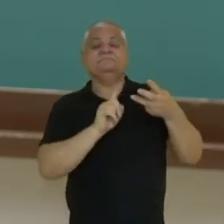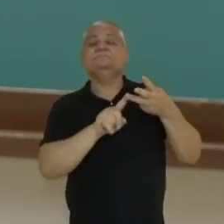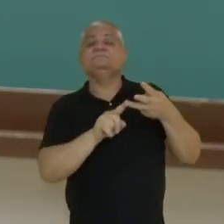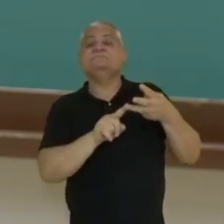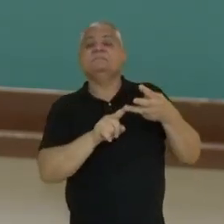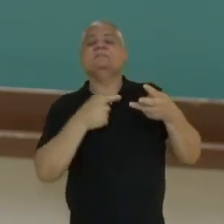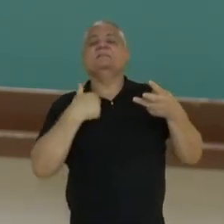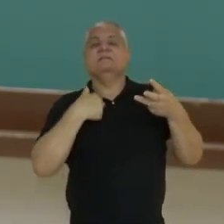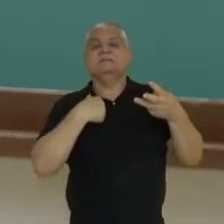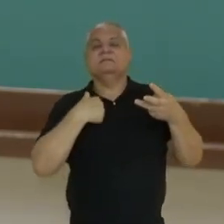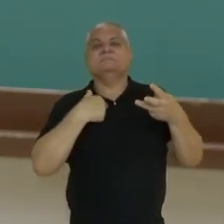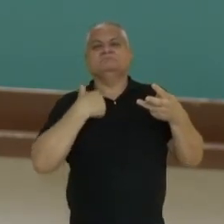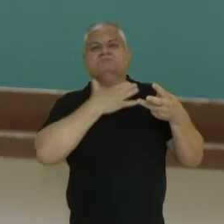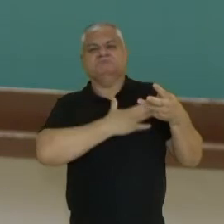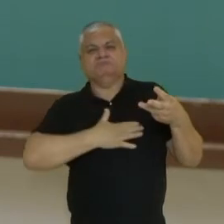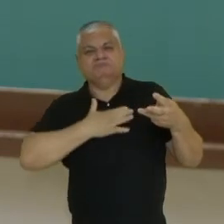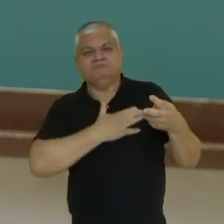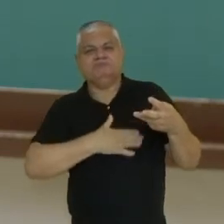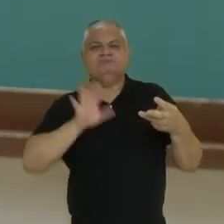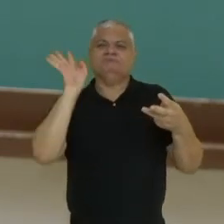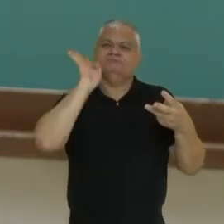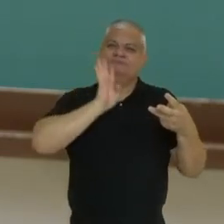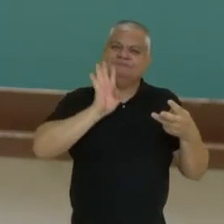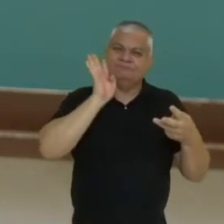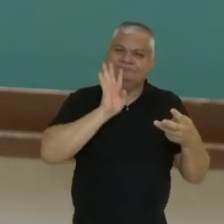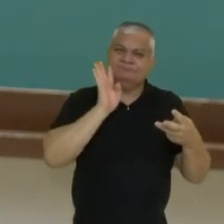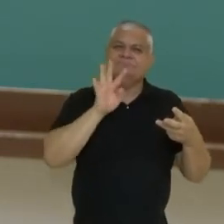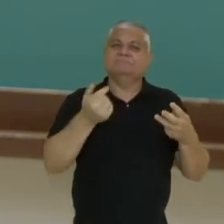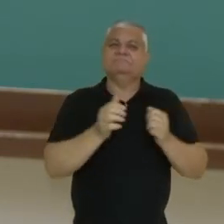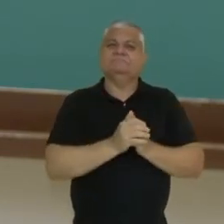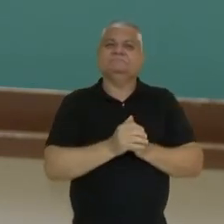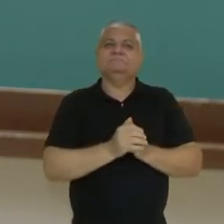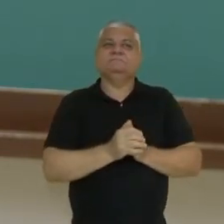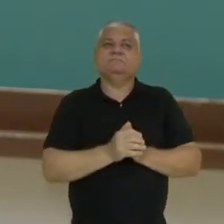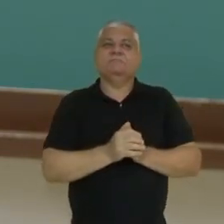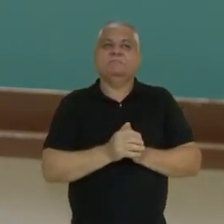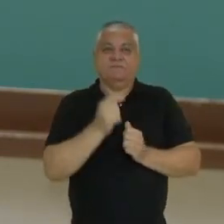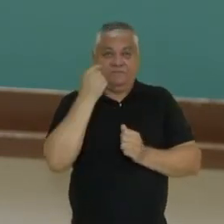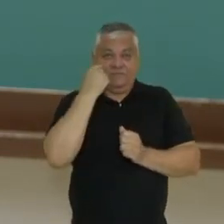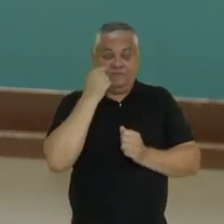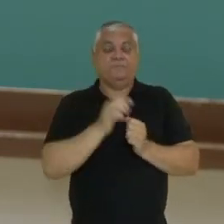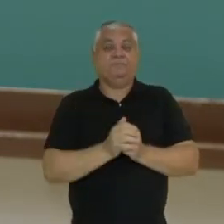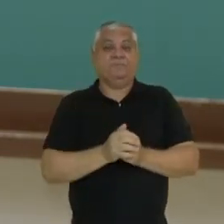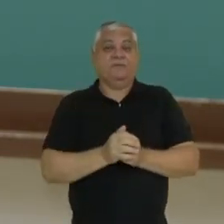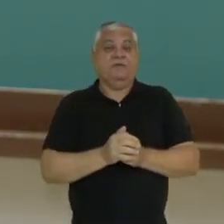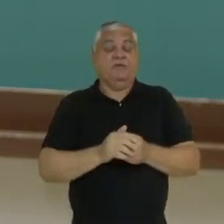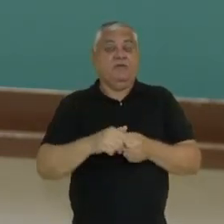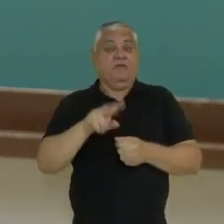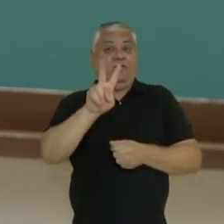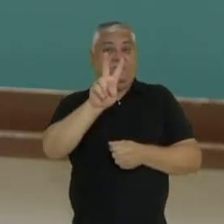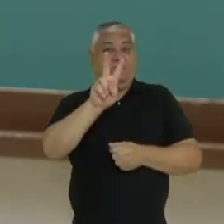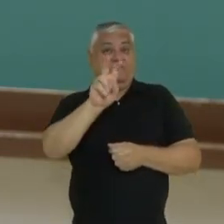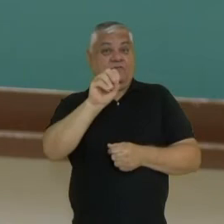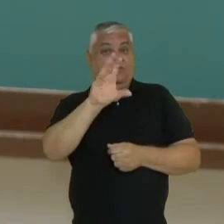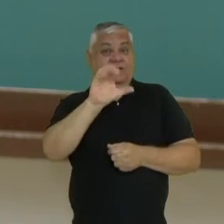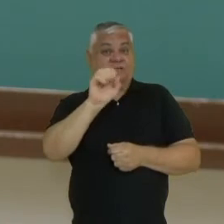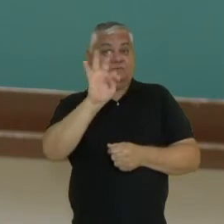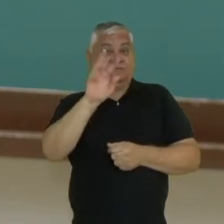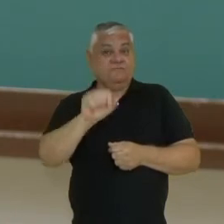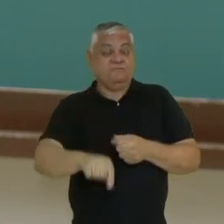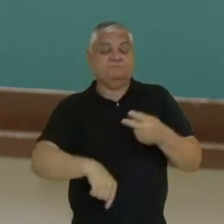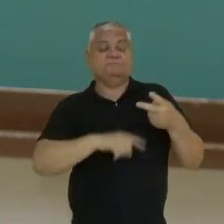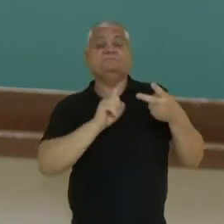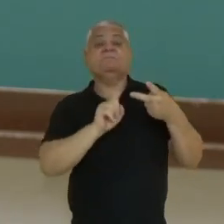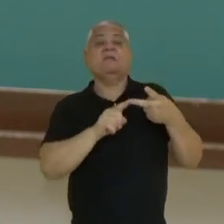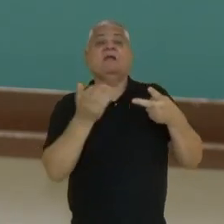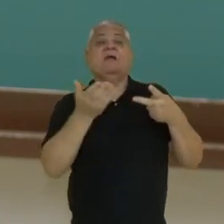Da saudação, meu querido. Então, olha aqui. Já observamos o vocativo, né? E vamos